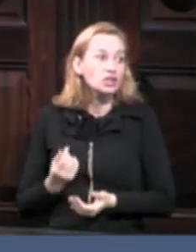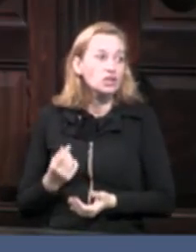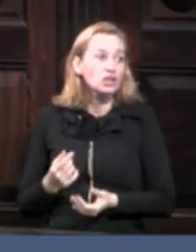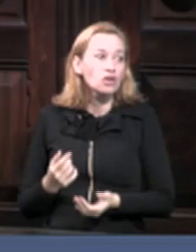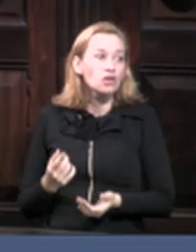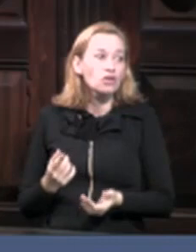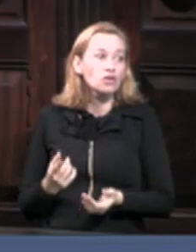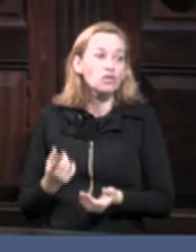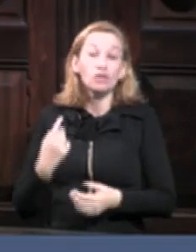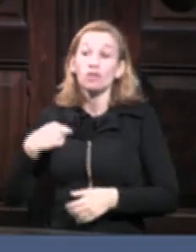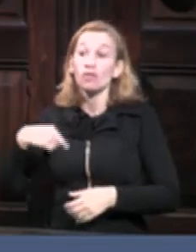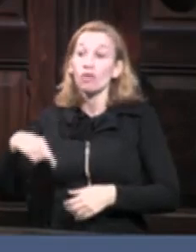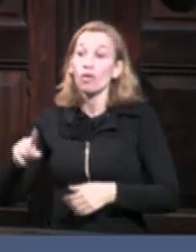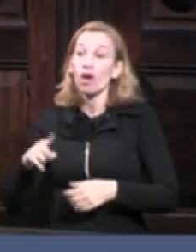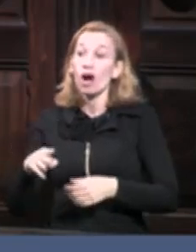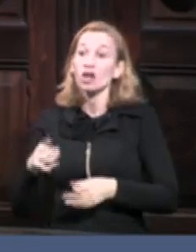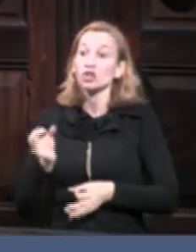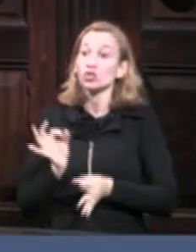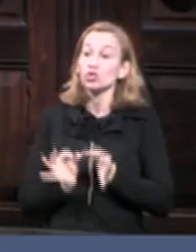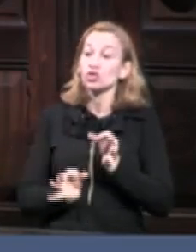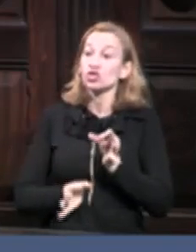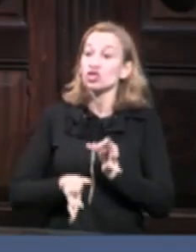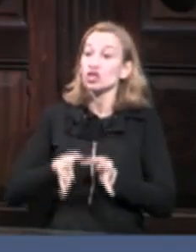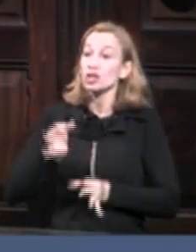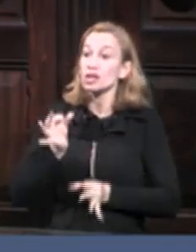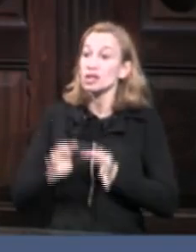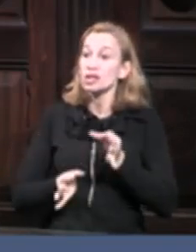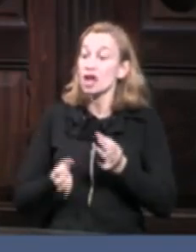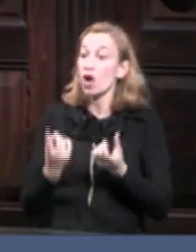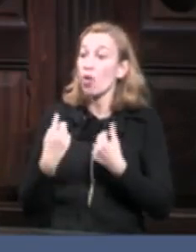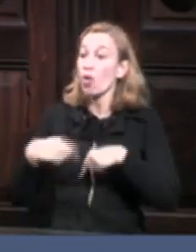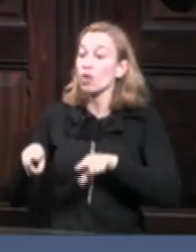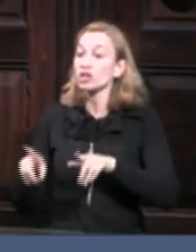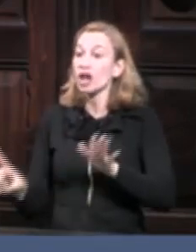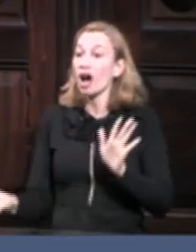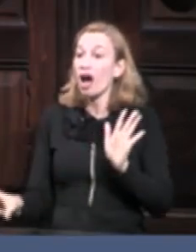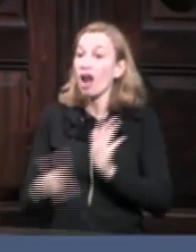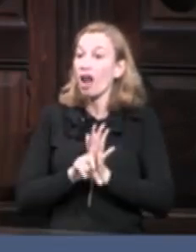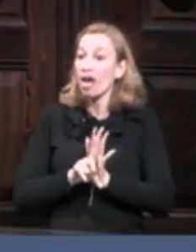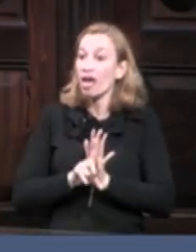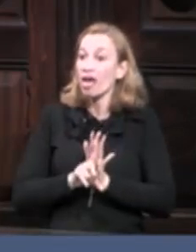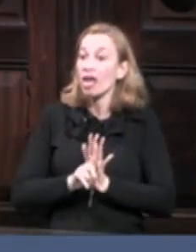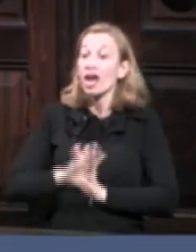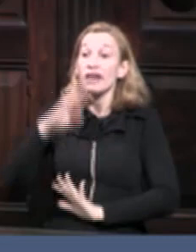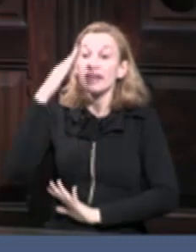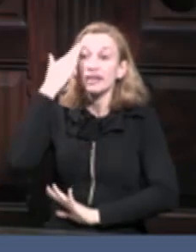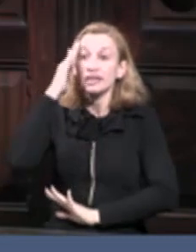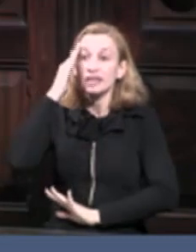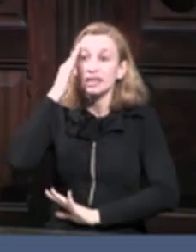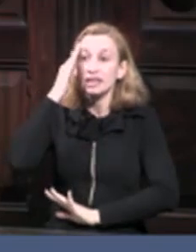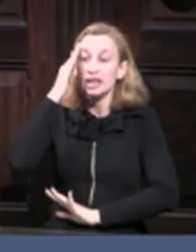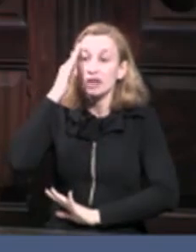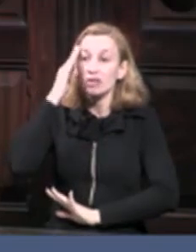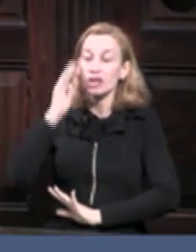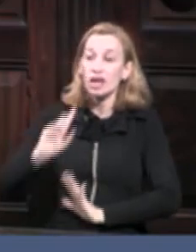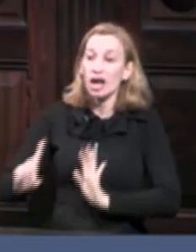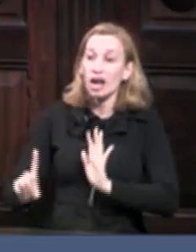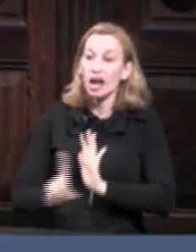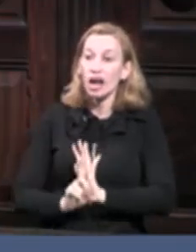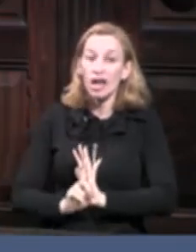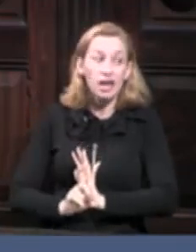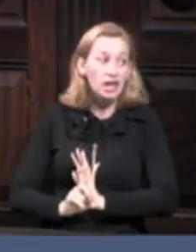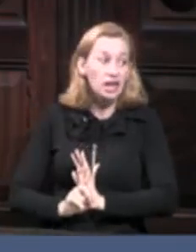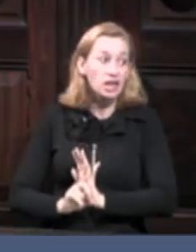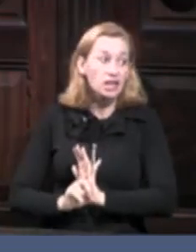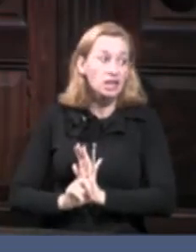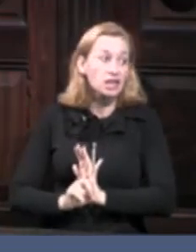lei. Perdeu no Tribunal de Justiça do Rio, que entendeu que a legislação era válida. A ABERT,